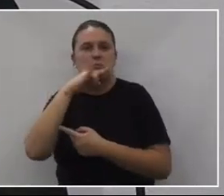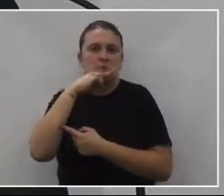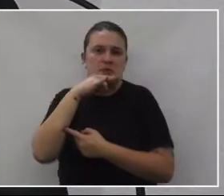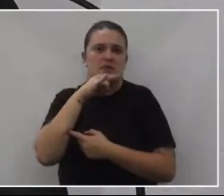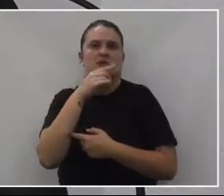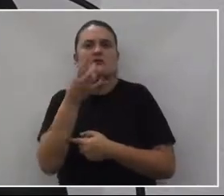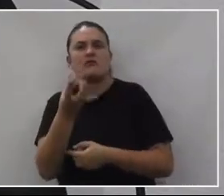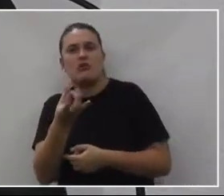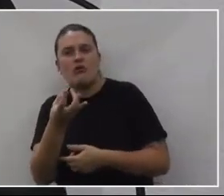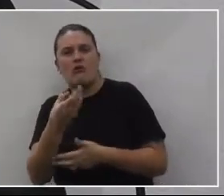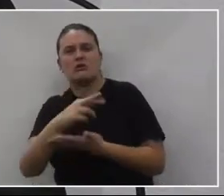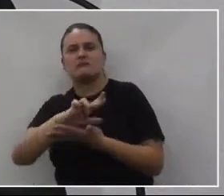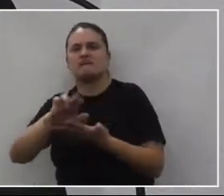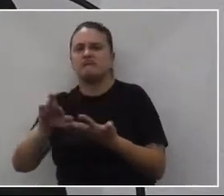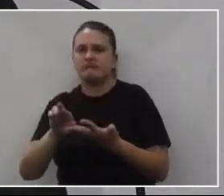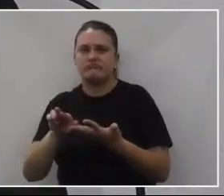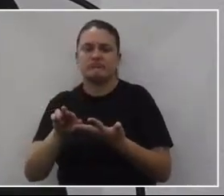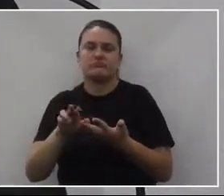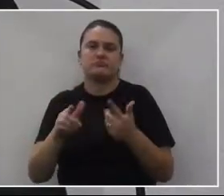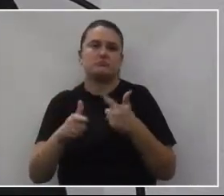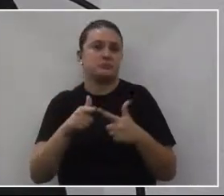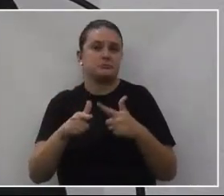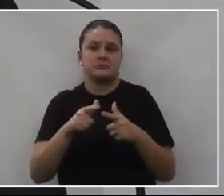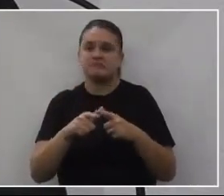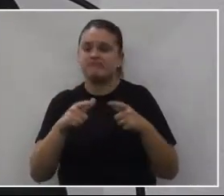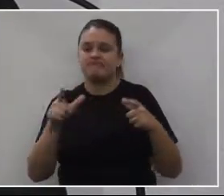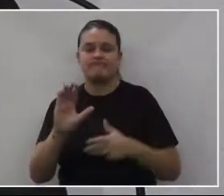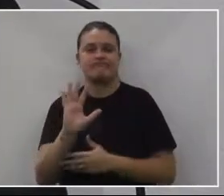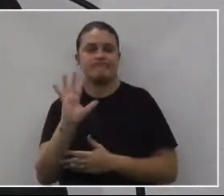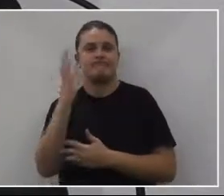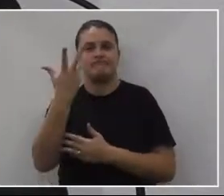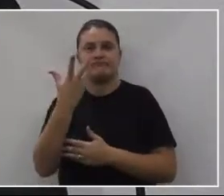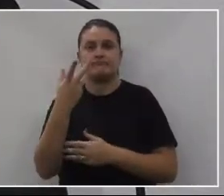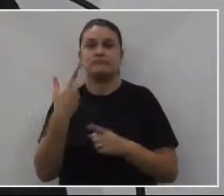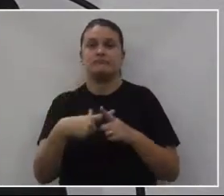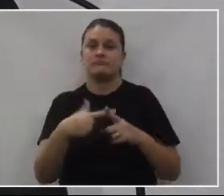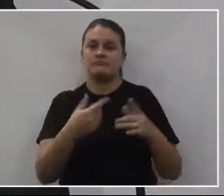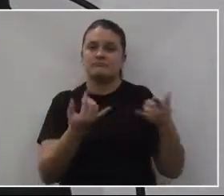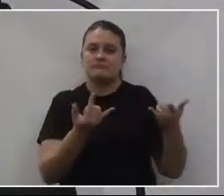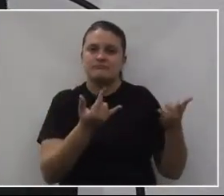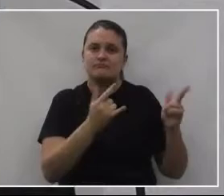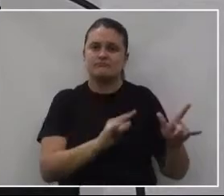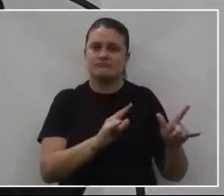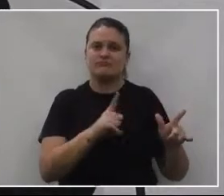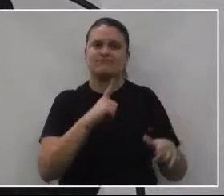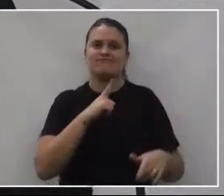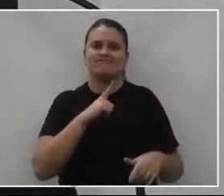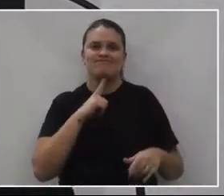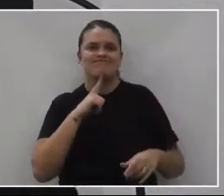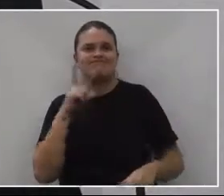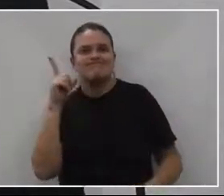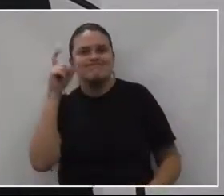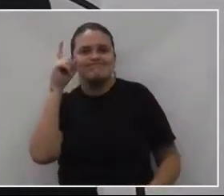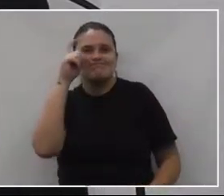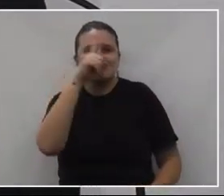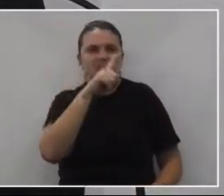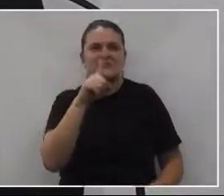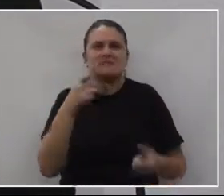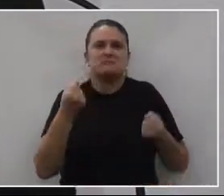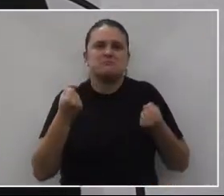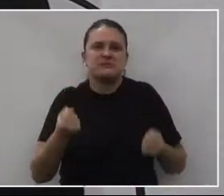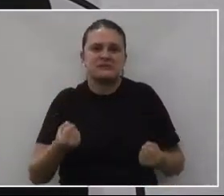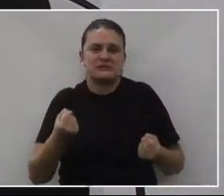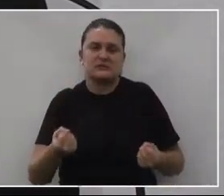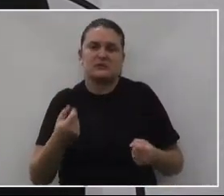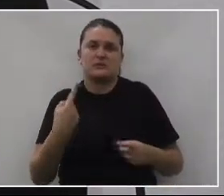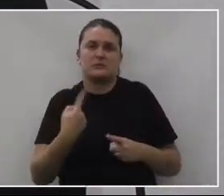e o consumo de outros tipos de drogas, que especialmente para o público adolescente é algo muito pesado, porque